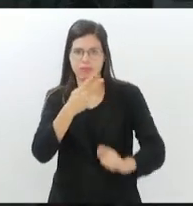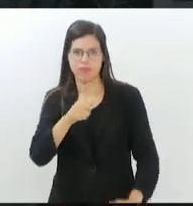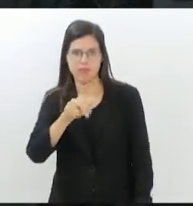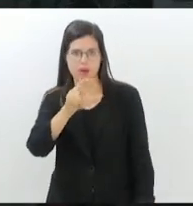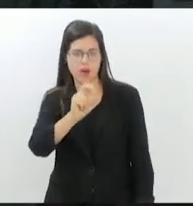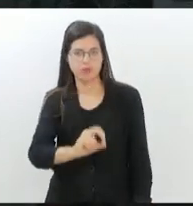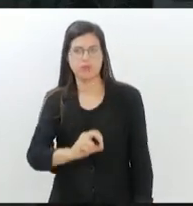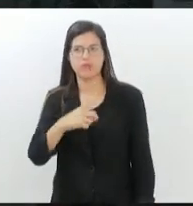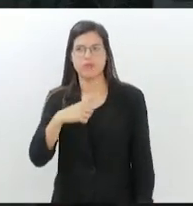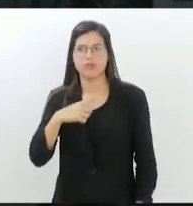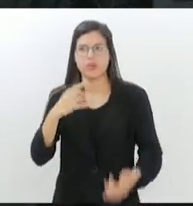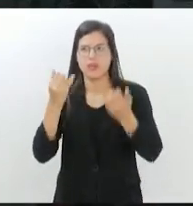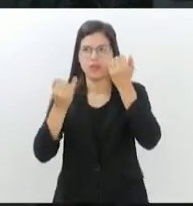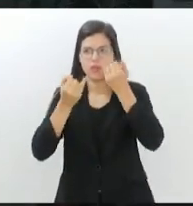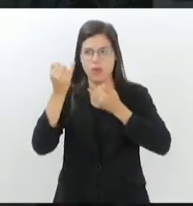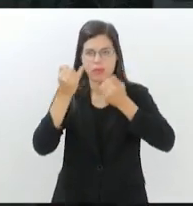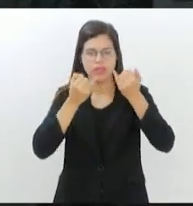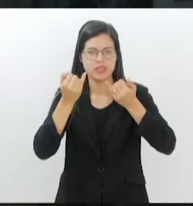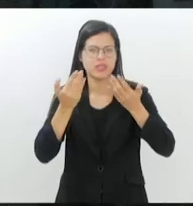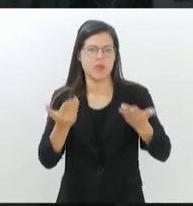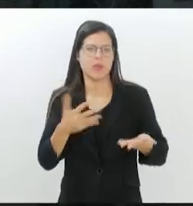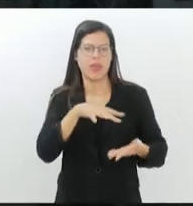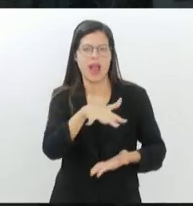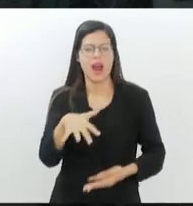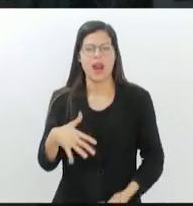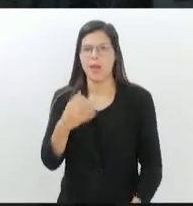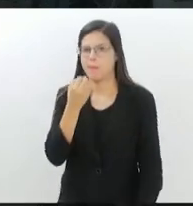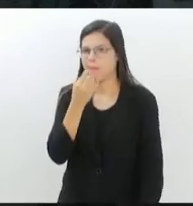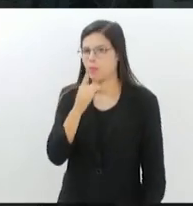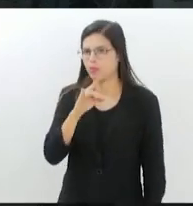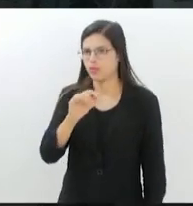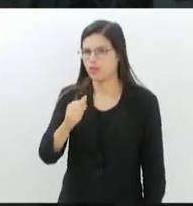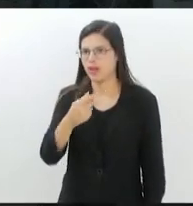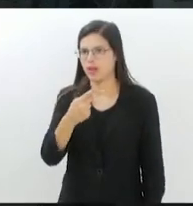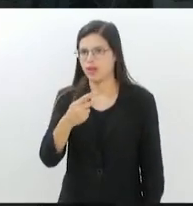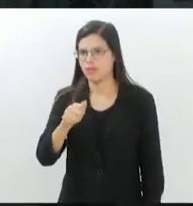as novidades nessa área da medicina. Bom dia, PV.